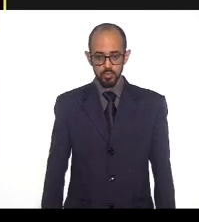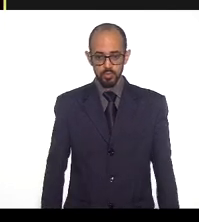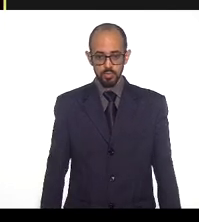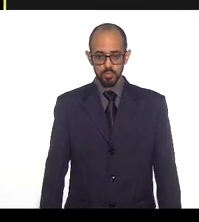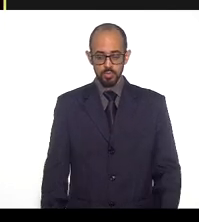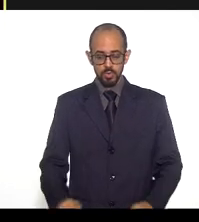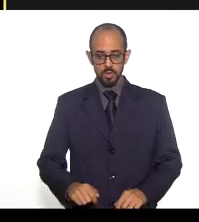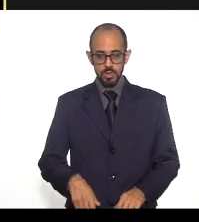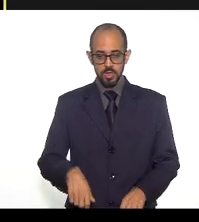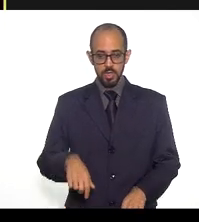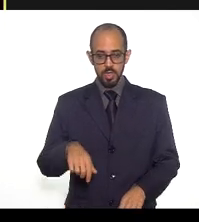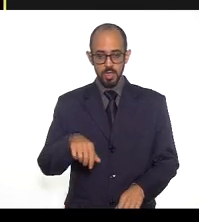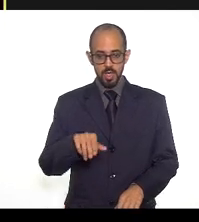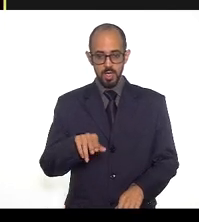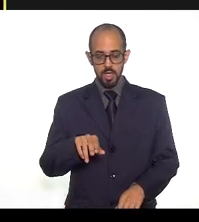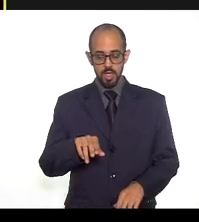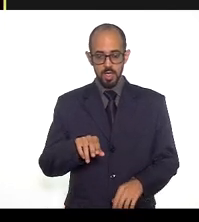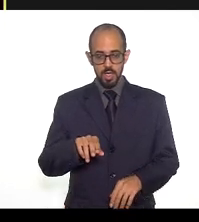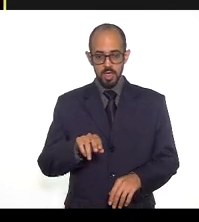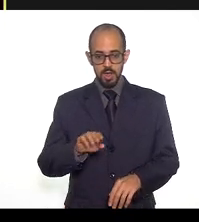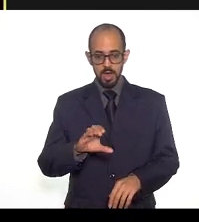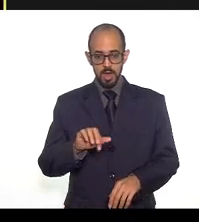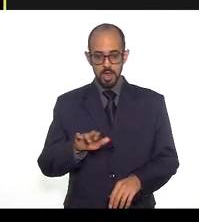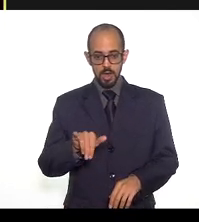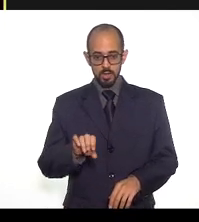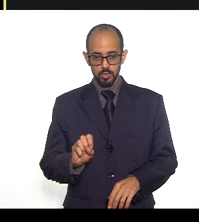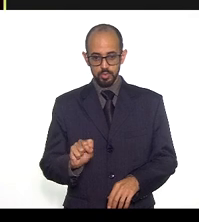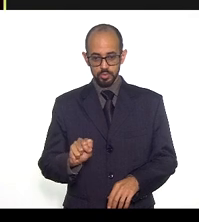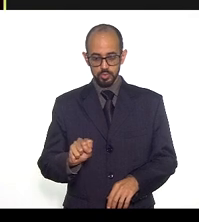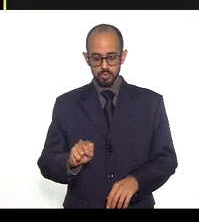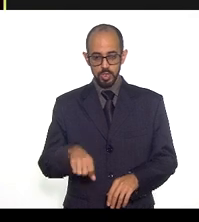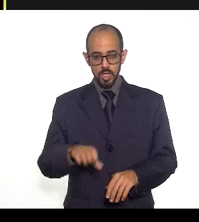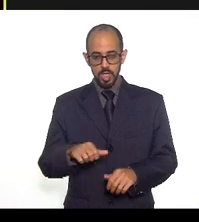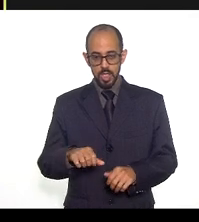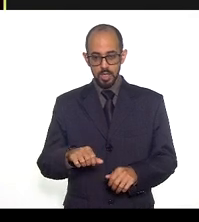2021. Autoria do deputado Carlos Macedo, parecer pela constitucionalidade com emendas.